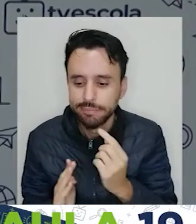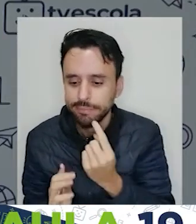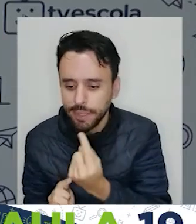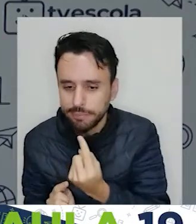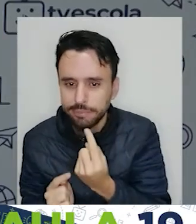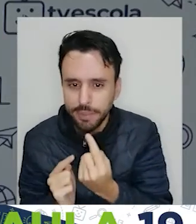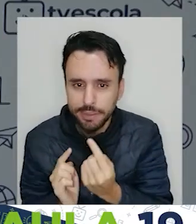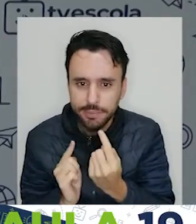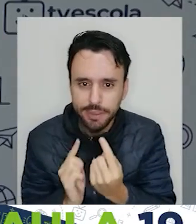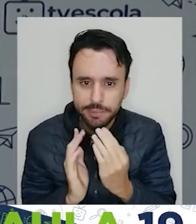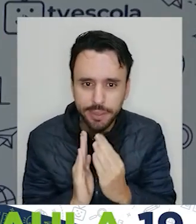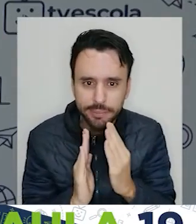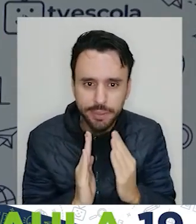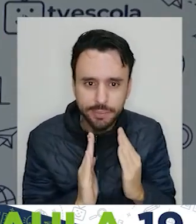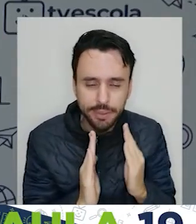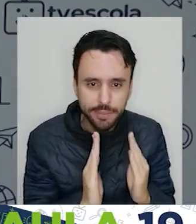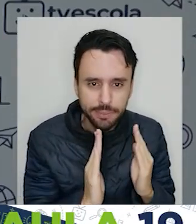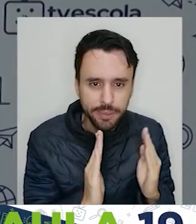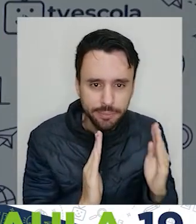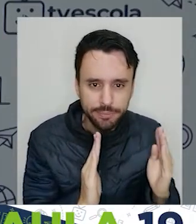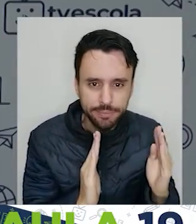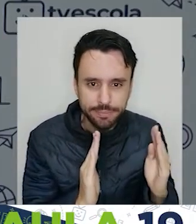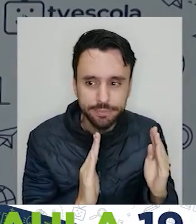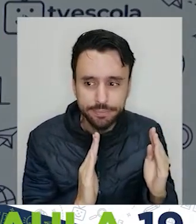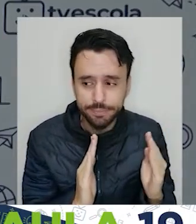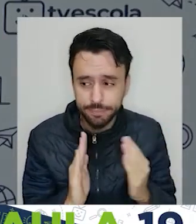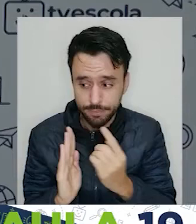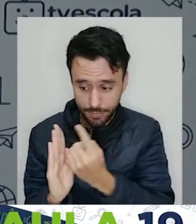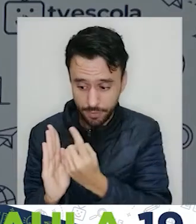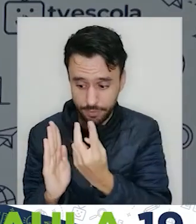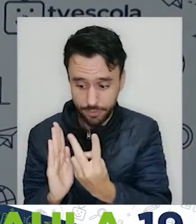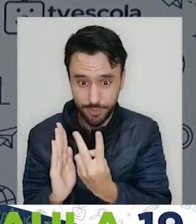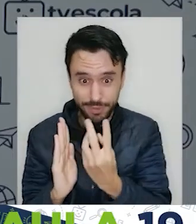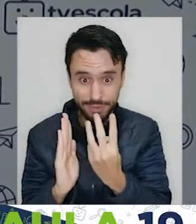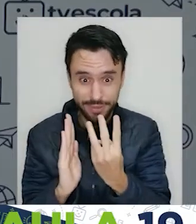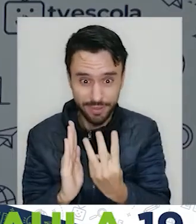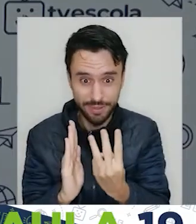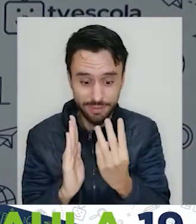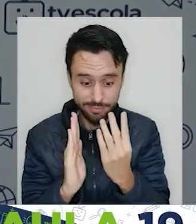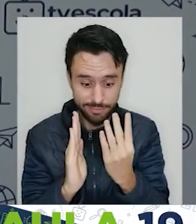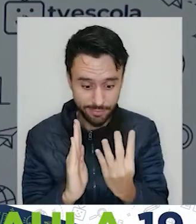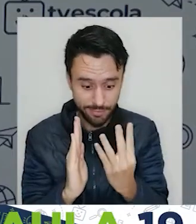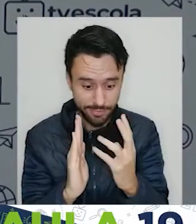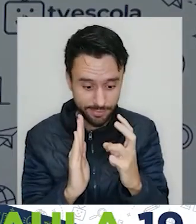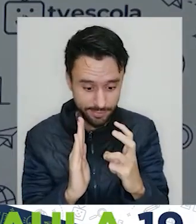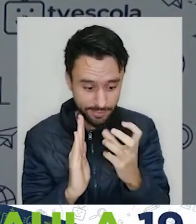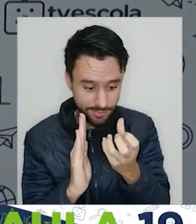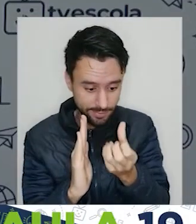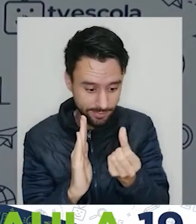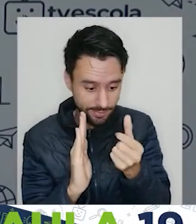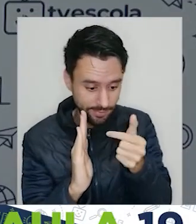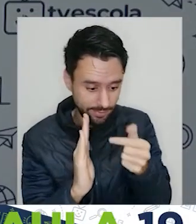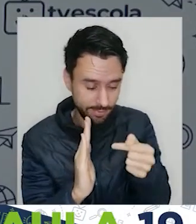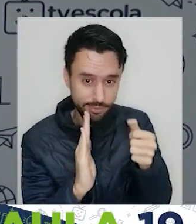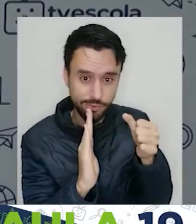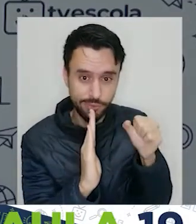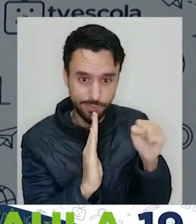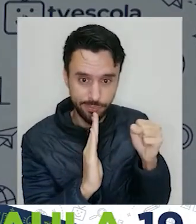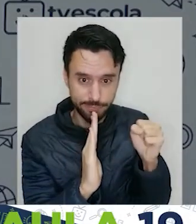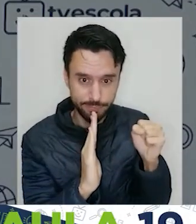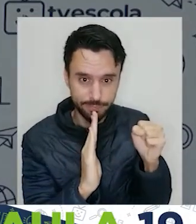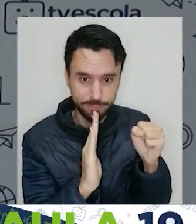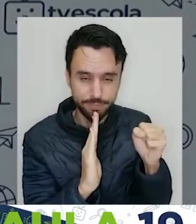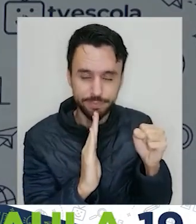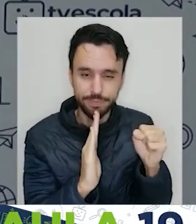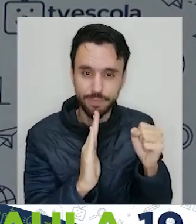foi isso? Um, dois, três, quatro, cinco, seis, sete, oito. Agora a professora